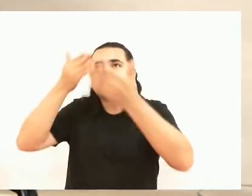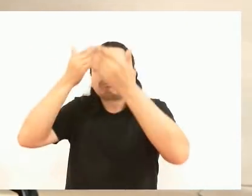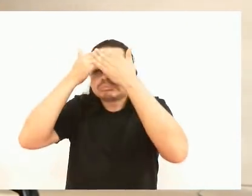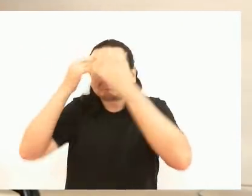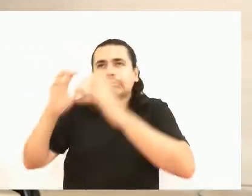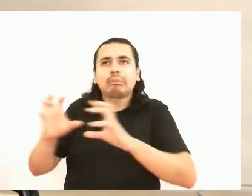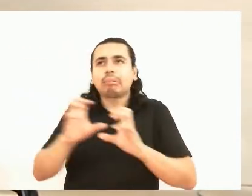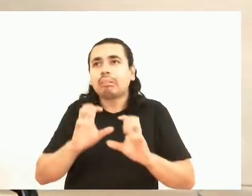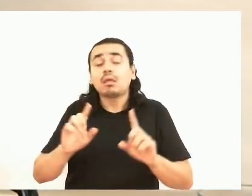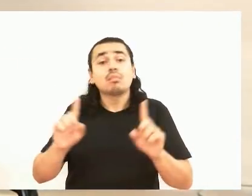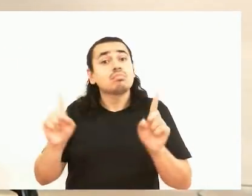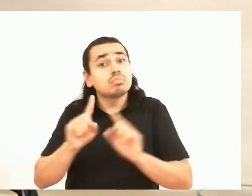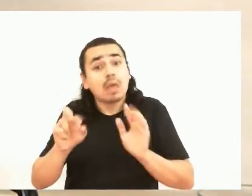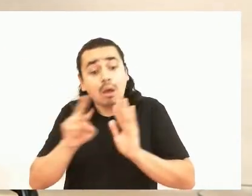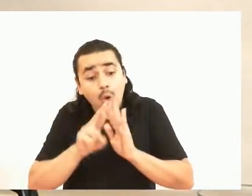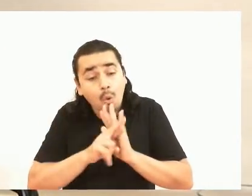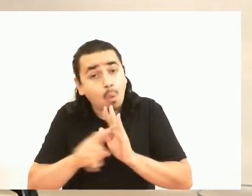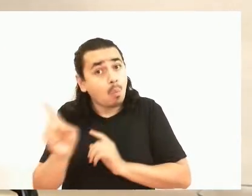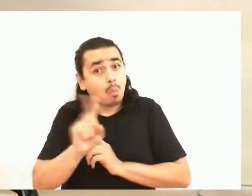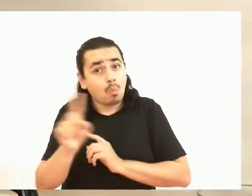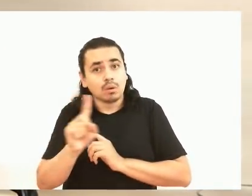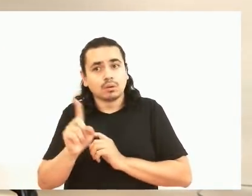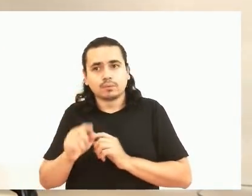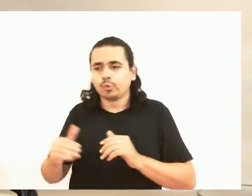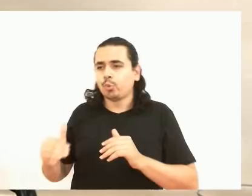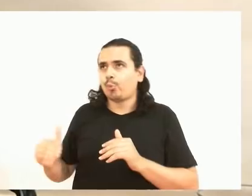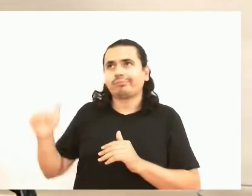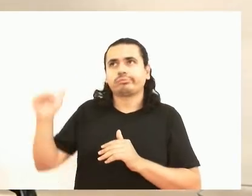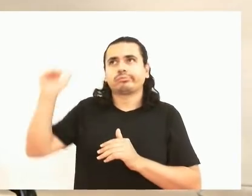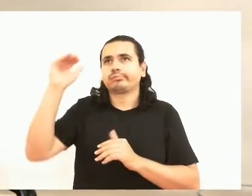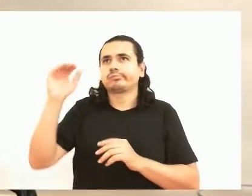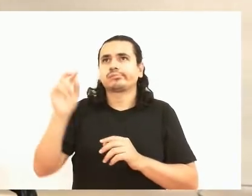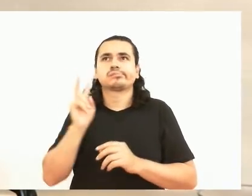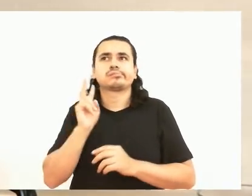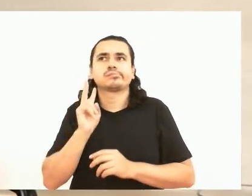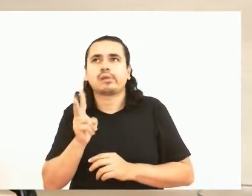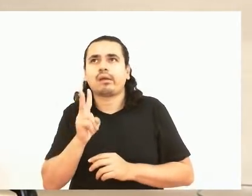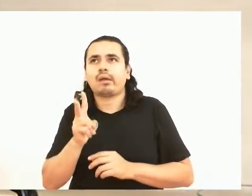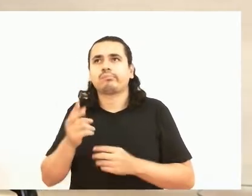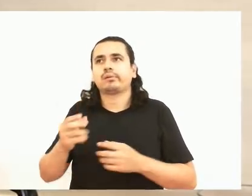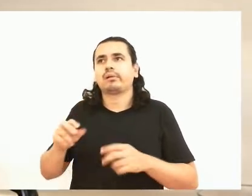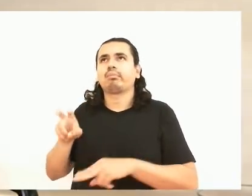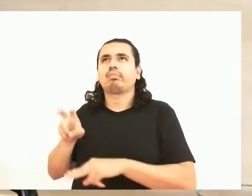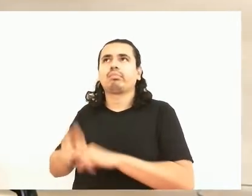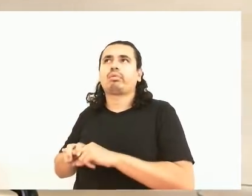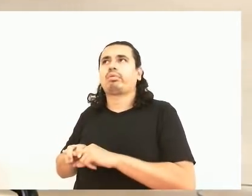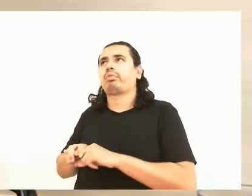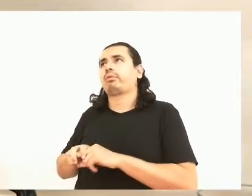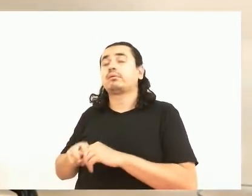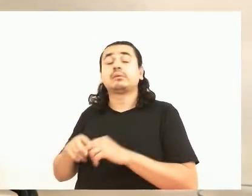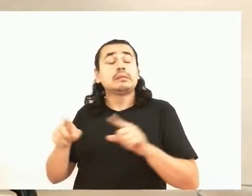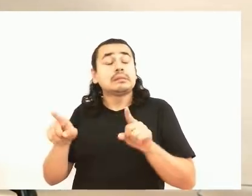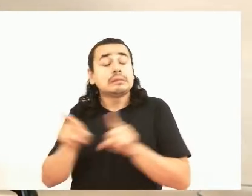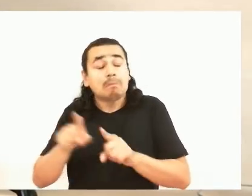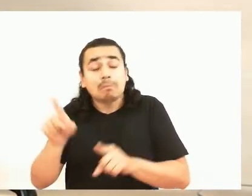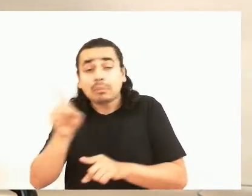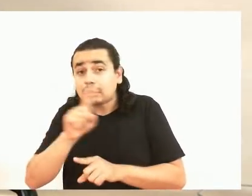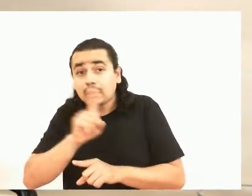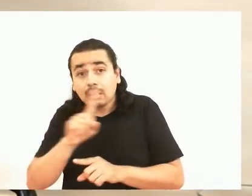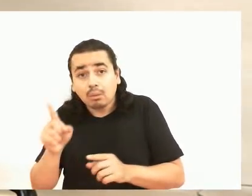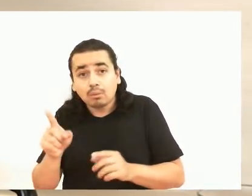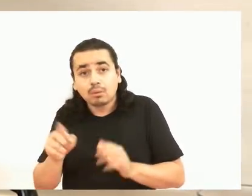vai querer também não o adulto sempre vai arrebentar esquecidos eu também não